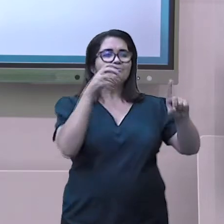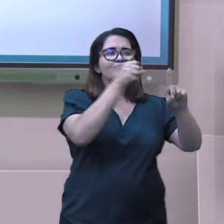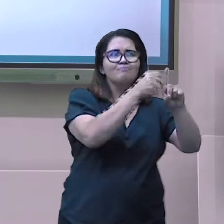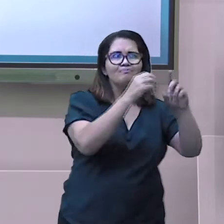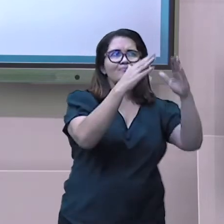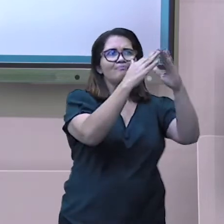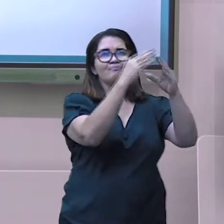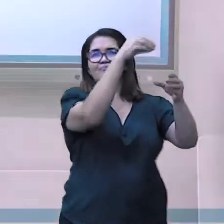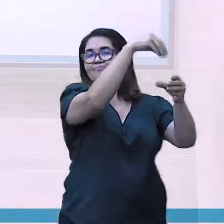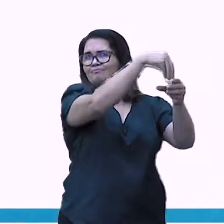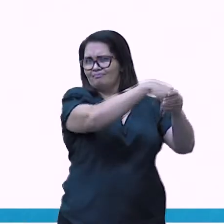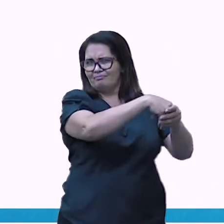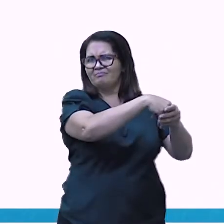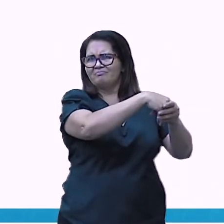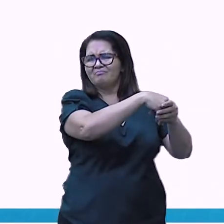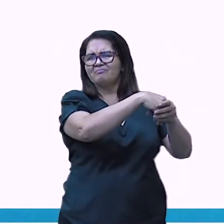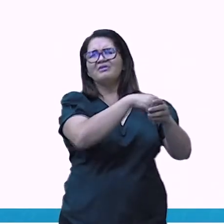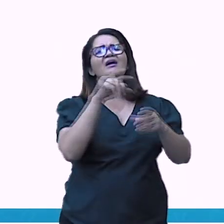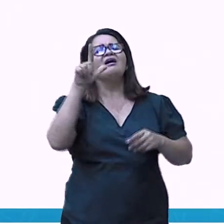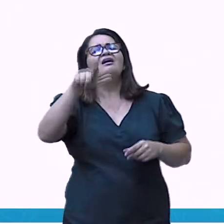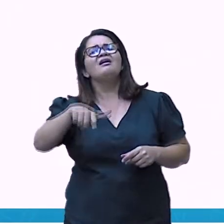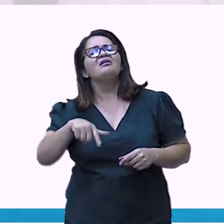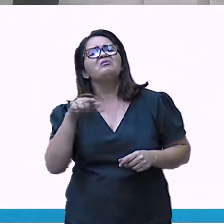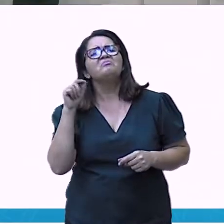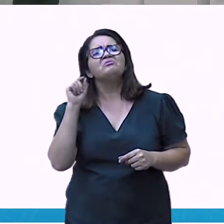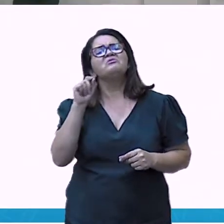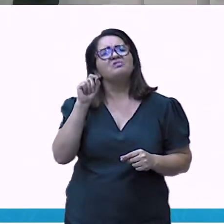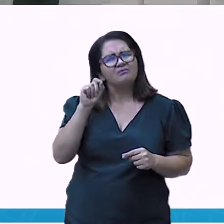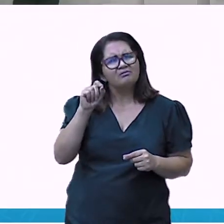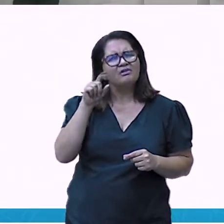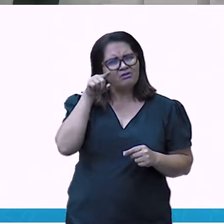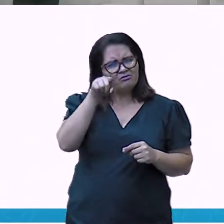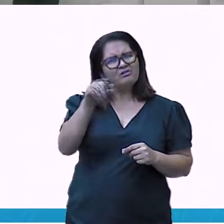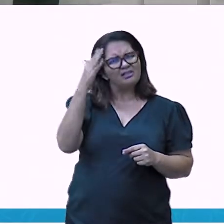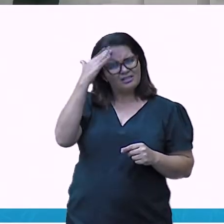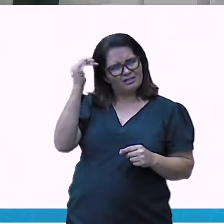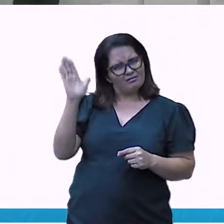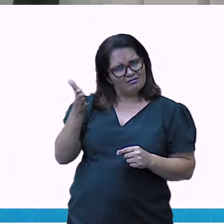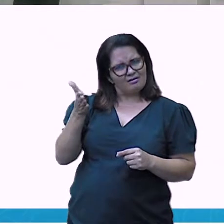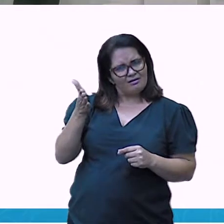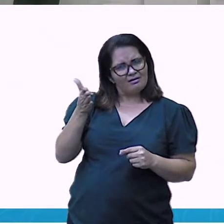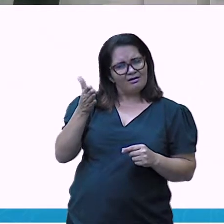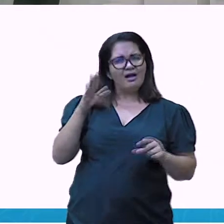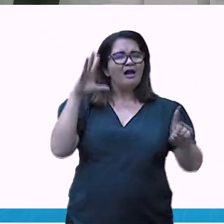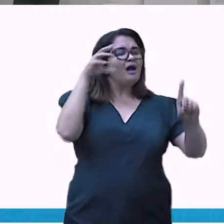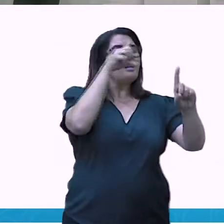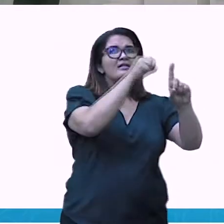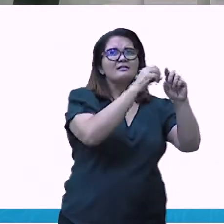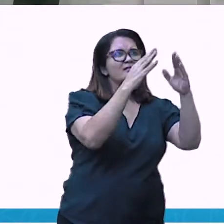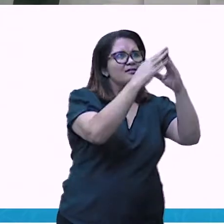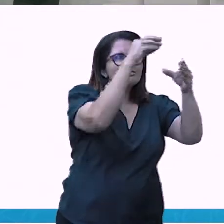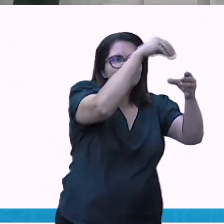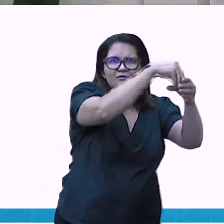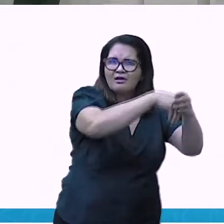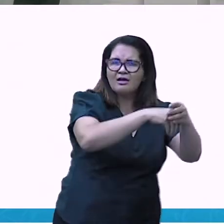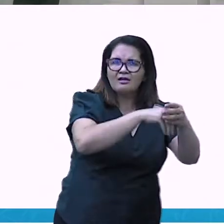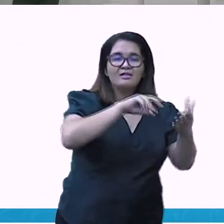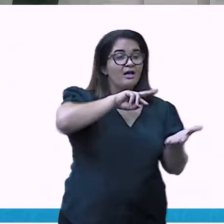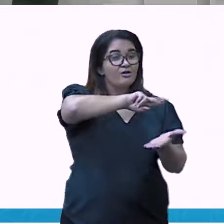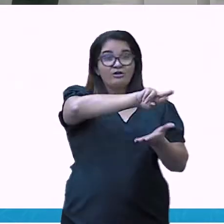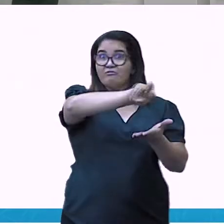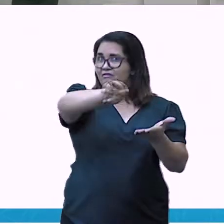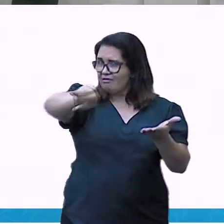Você sabe o que seria acidentes domésticos? A maioria dos